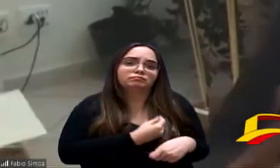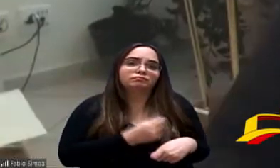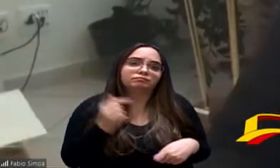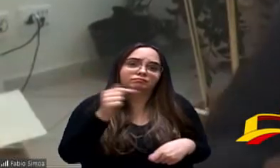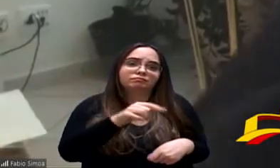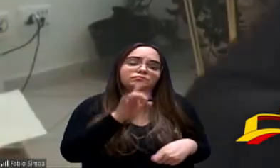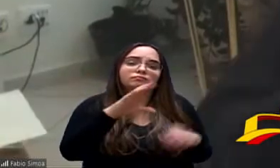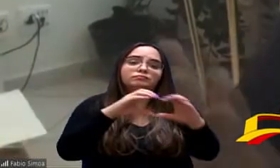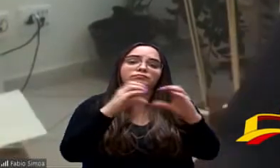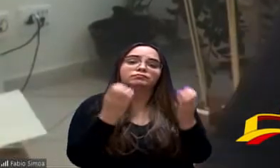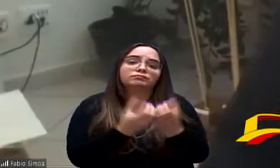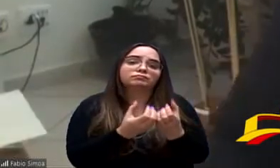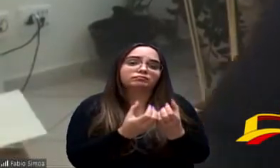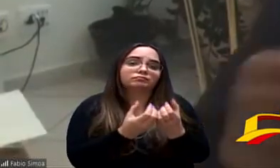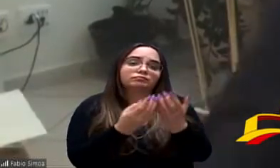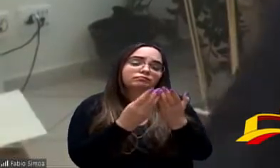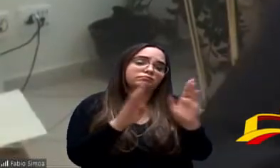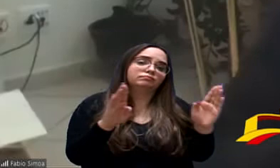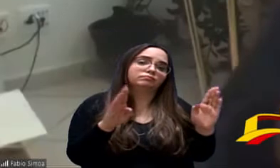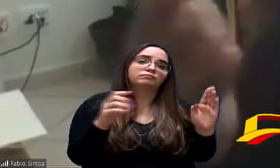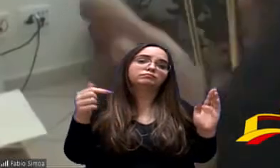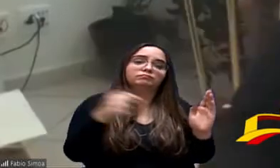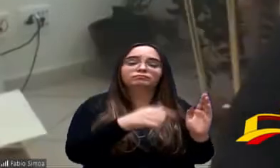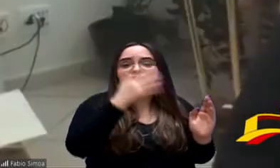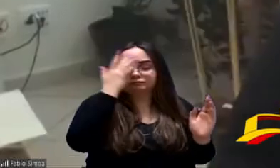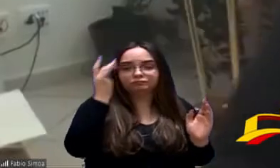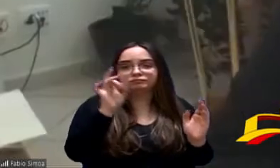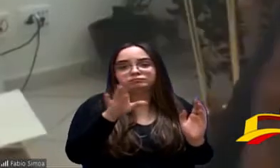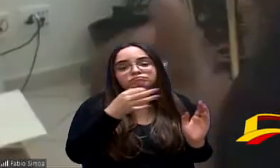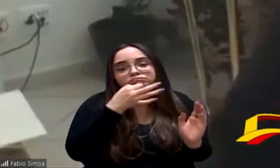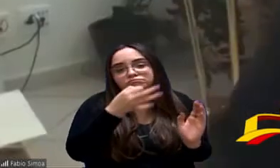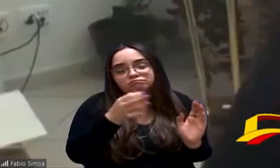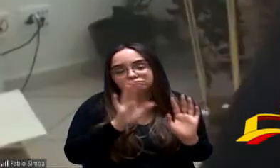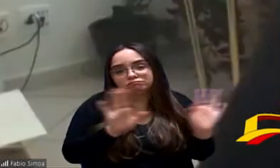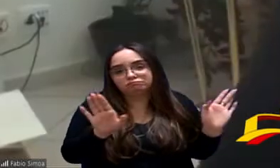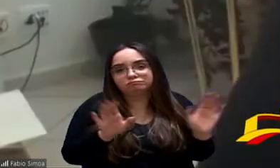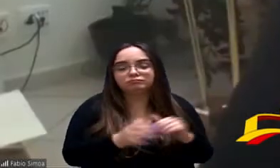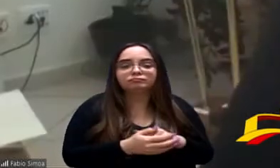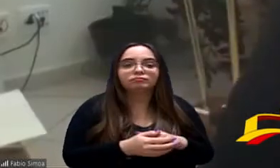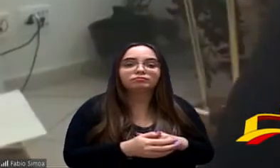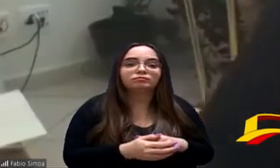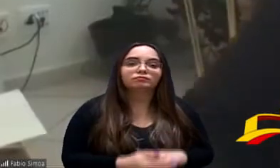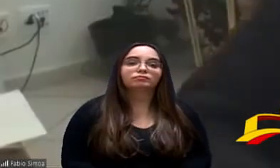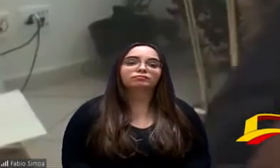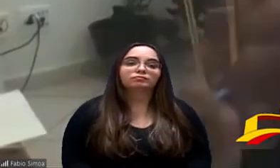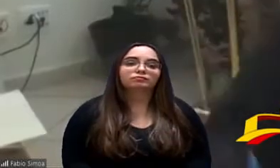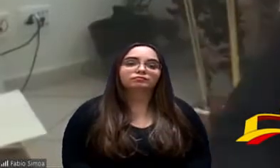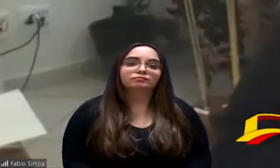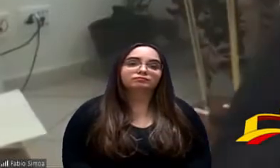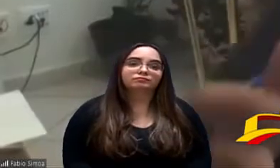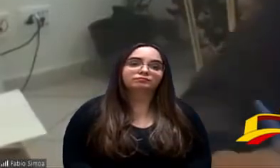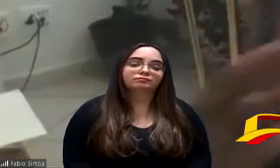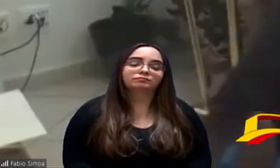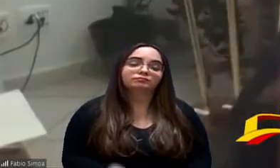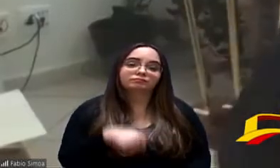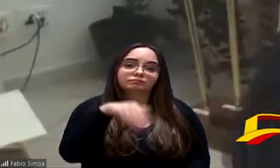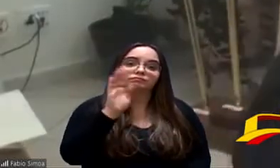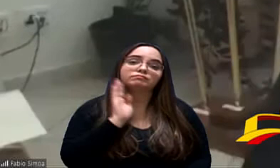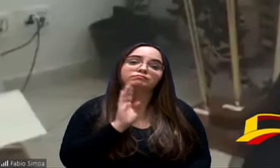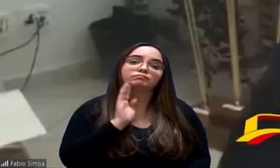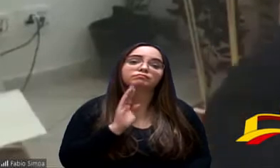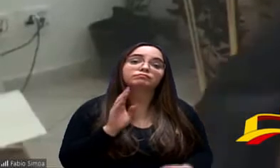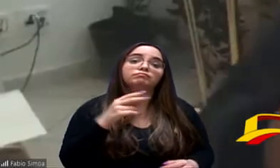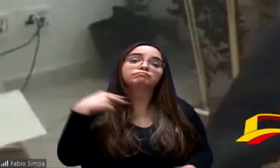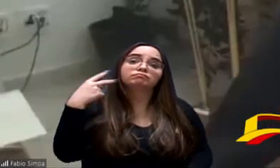aberta, não sei. Isso é uma sugestão para o presidente e para todos da mesa, aí os seis da mesa. Daí ficaria mais interessante, mesmo que o vereador não